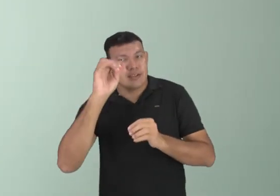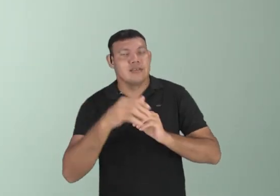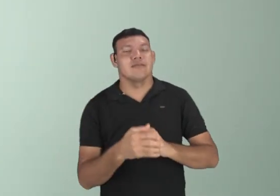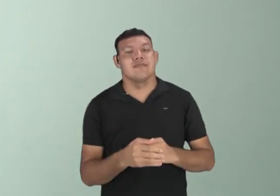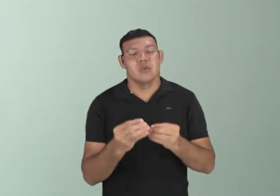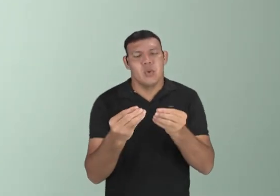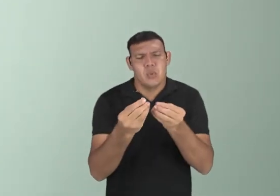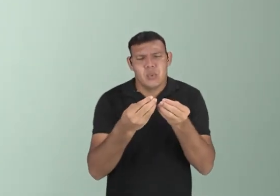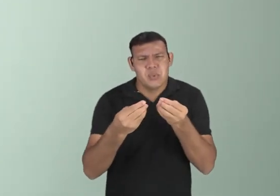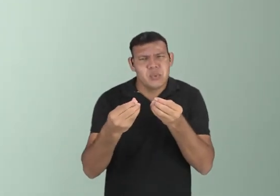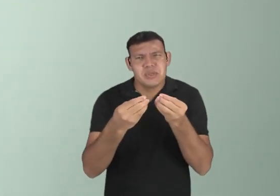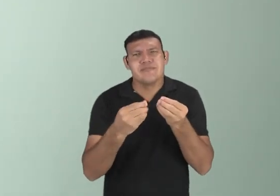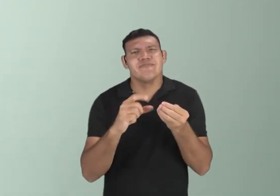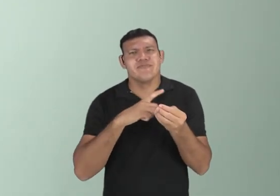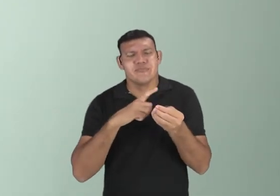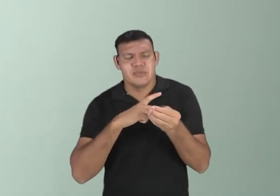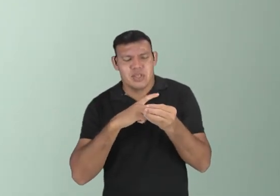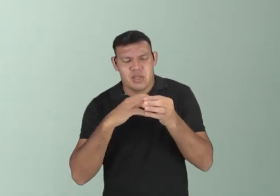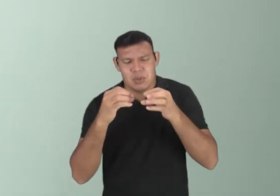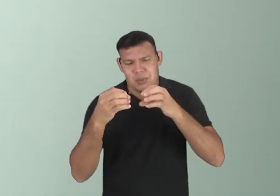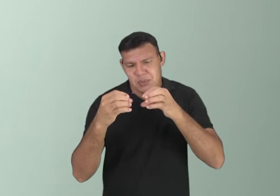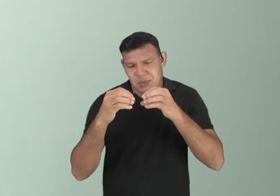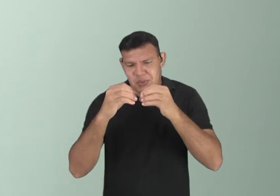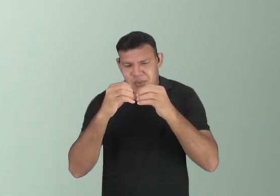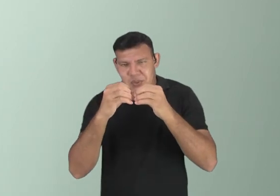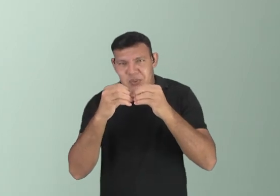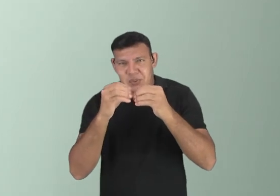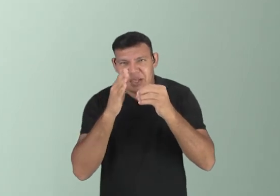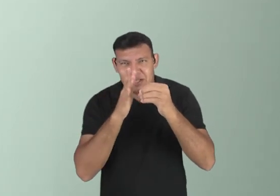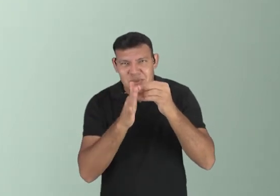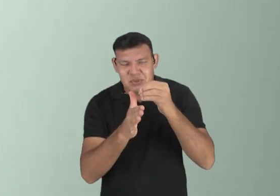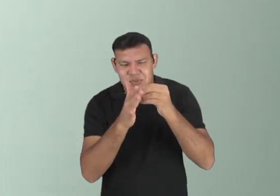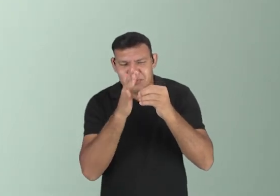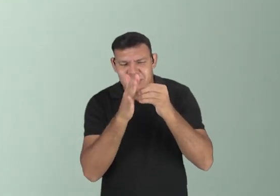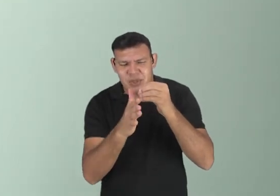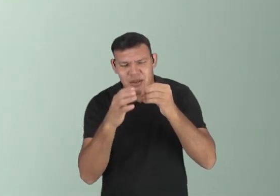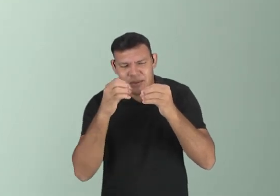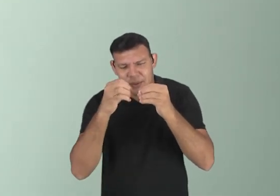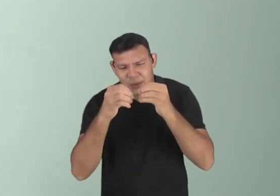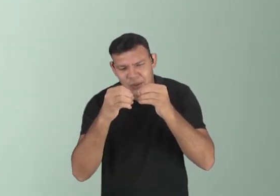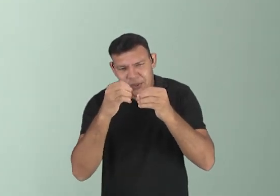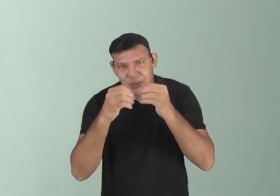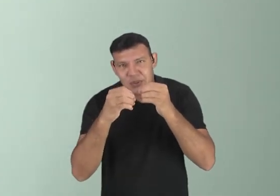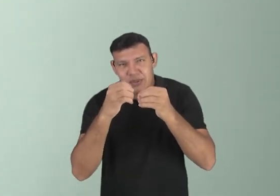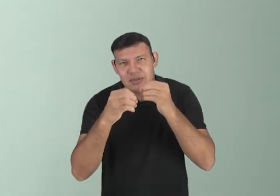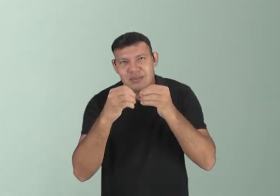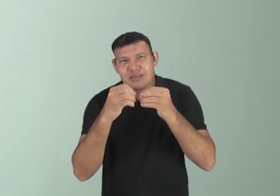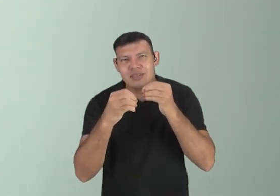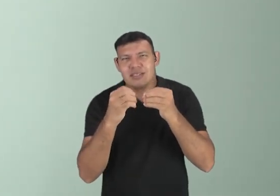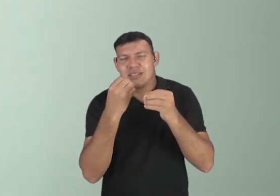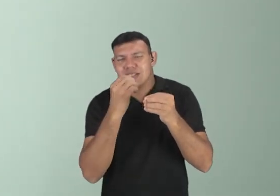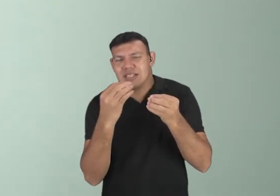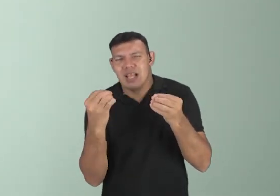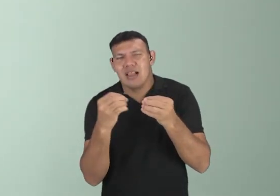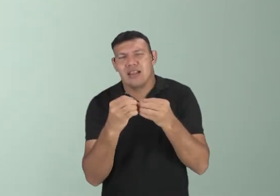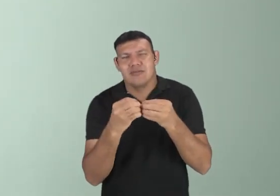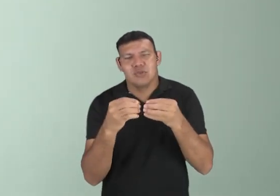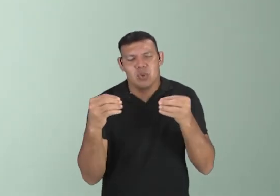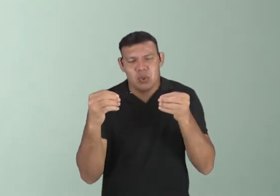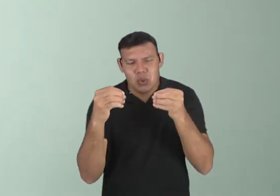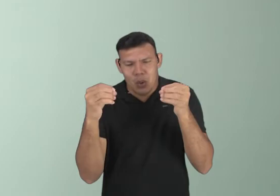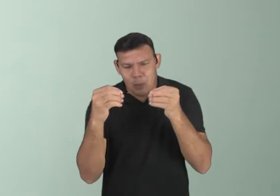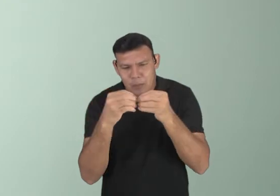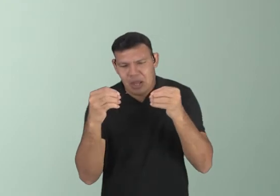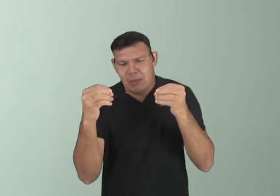ossos existe esse líquido sinovial que é como se ele absorvesse o impacto entre esses